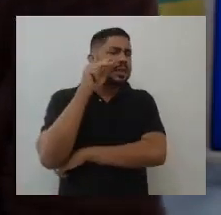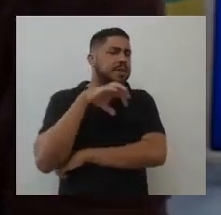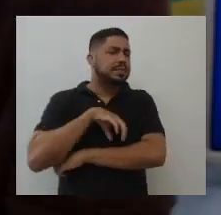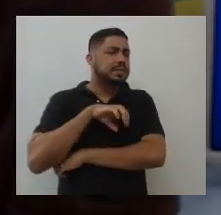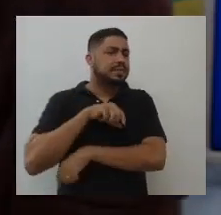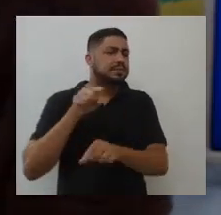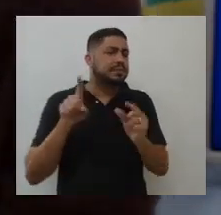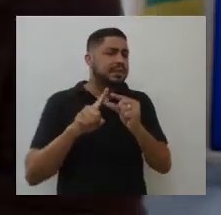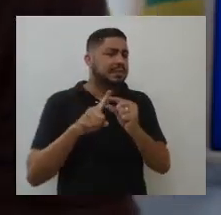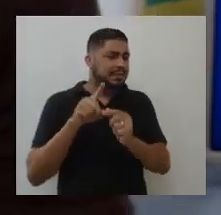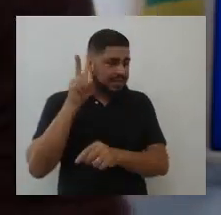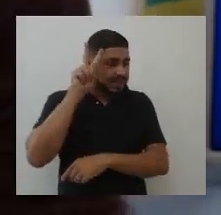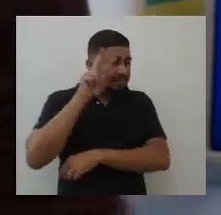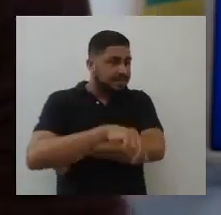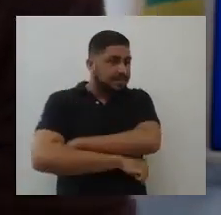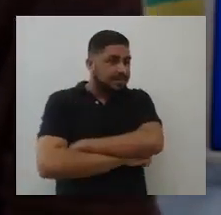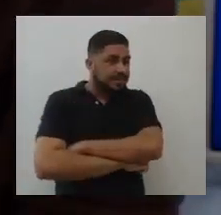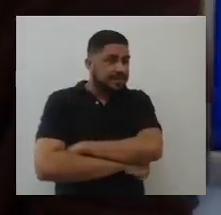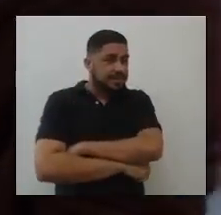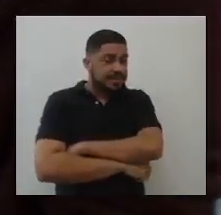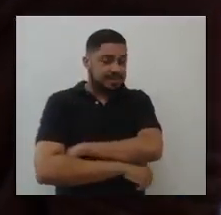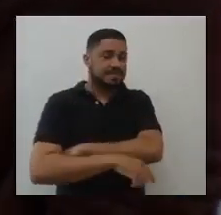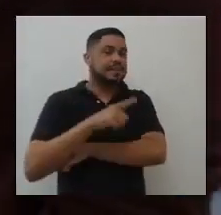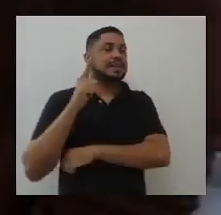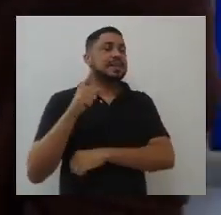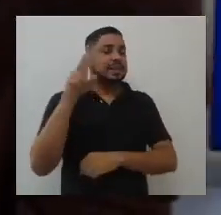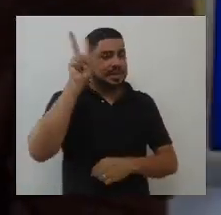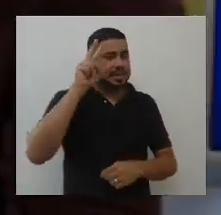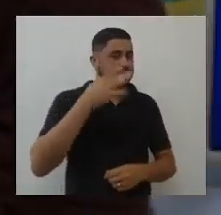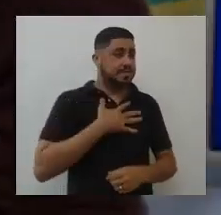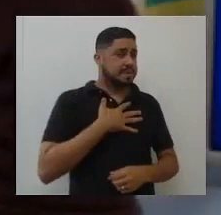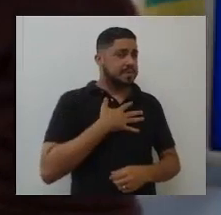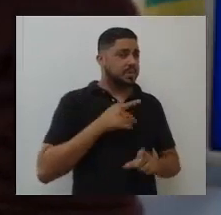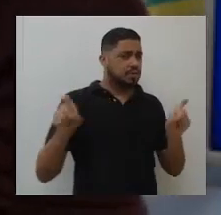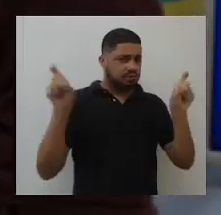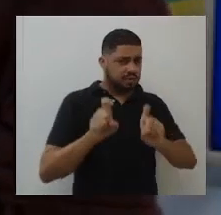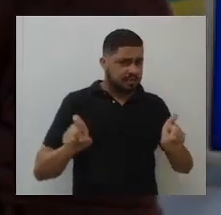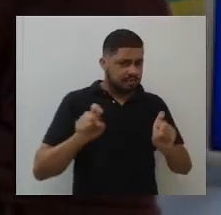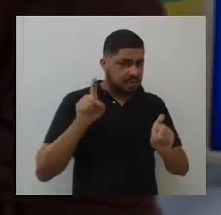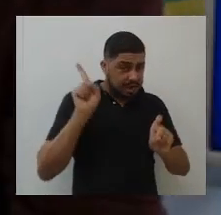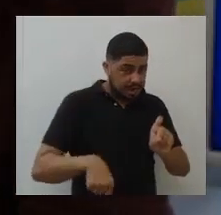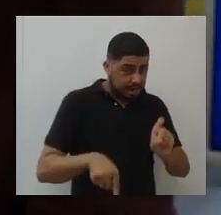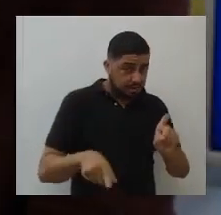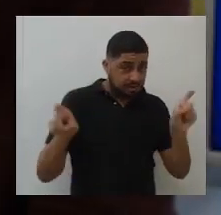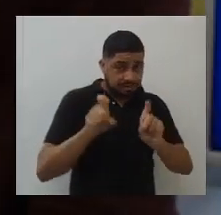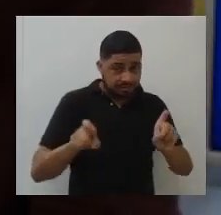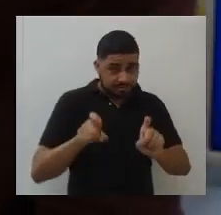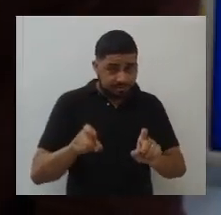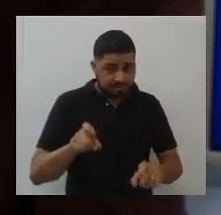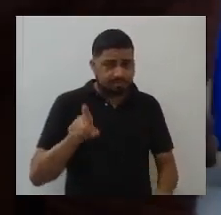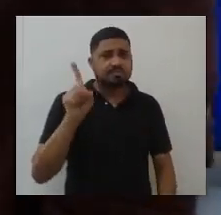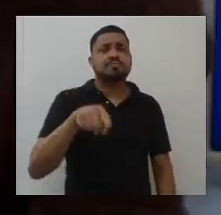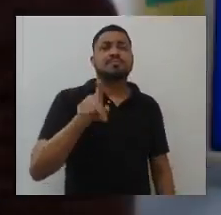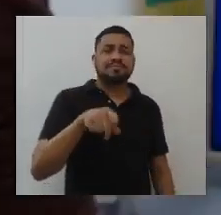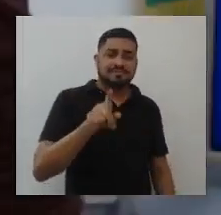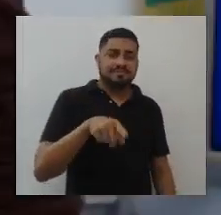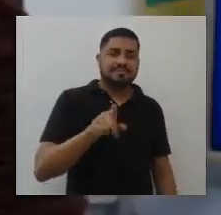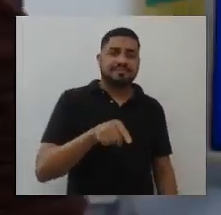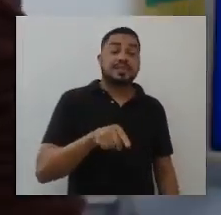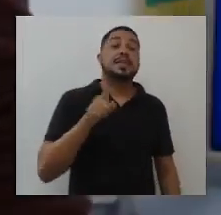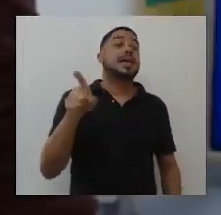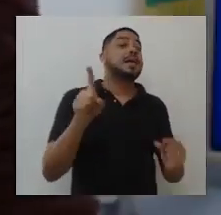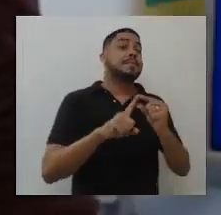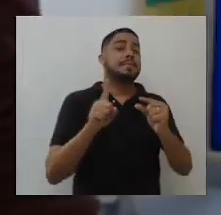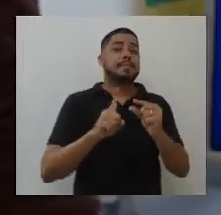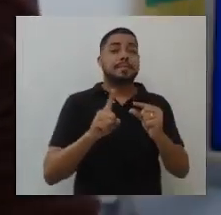língua portuguesa? Lembra? Pra mim ela lembra computador. Será que realmente é computador? É computador. Então essa palavra